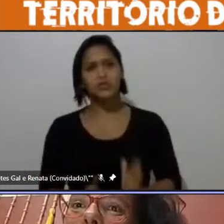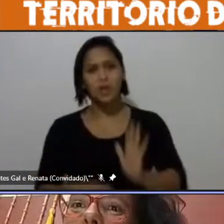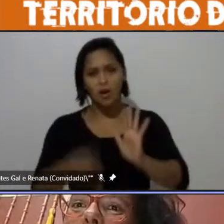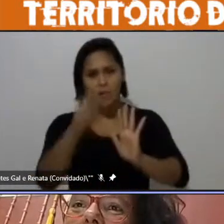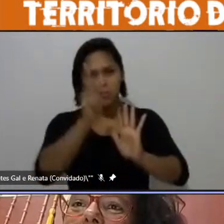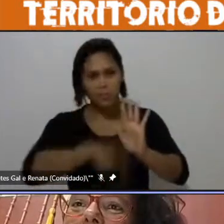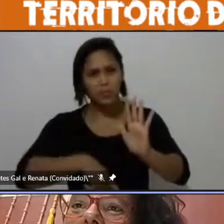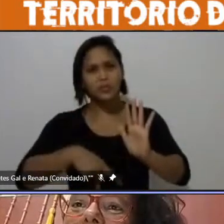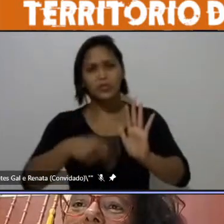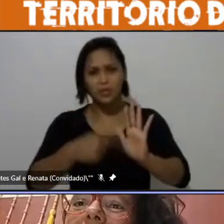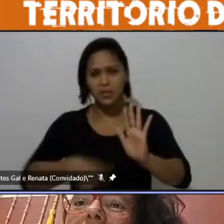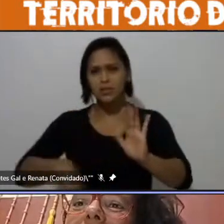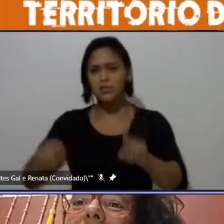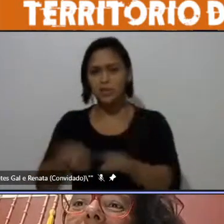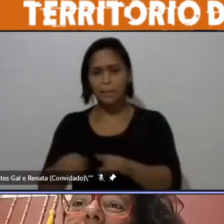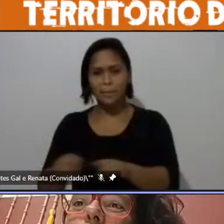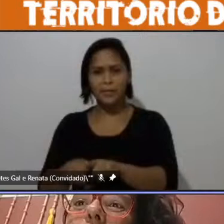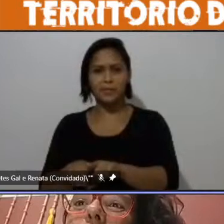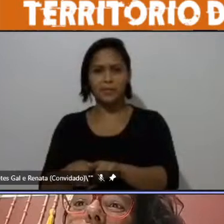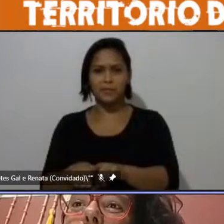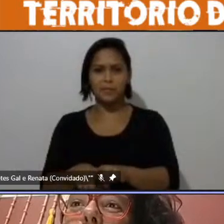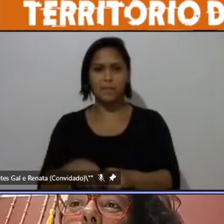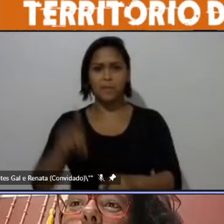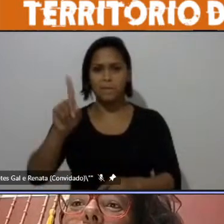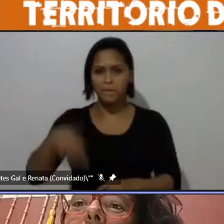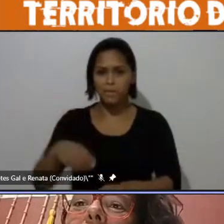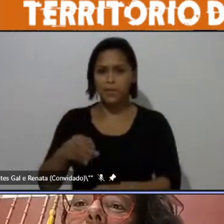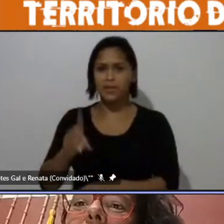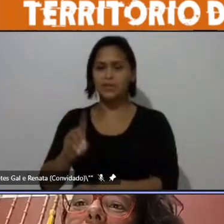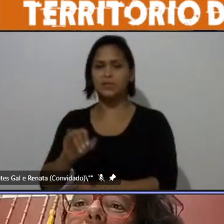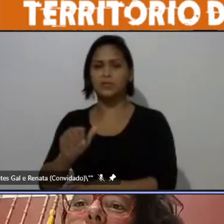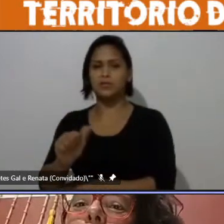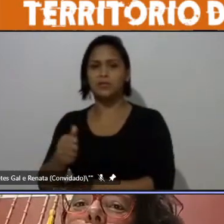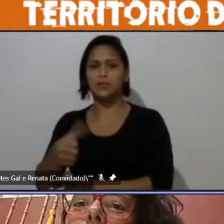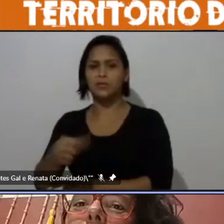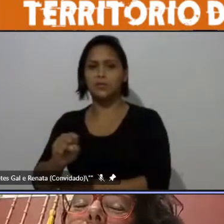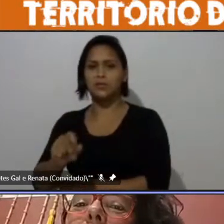de diáspora, né, essa diáspora